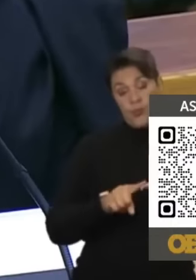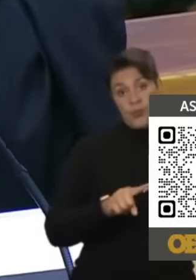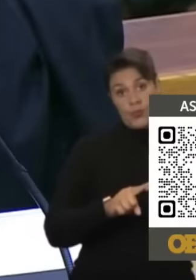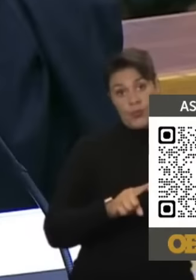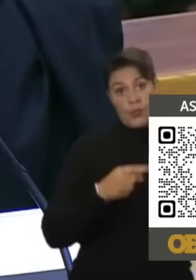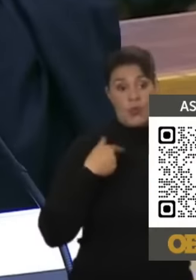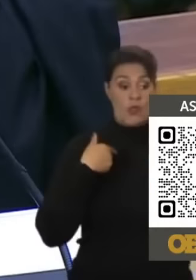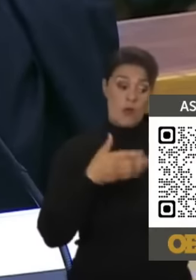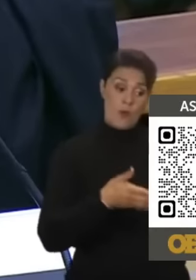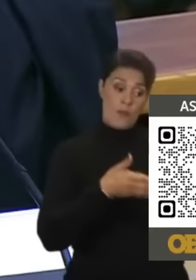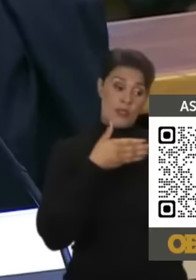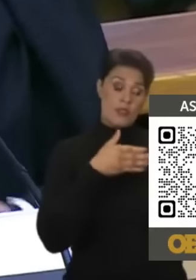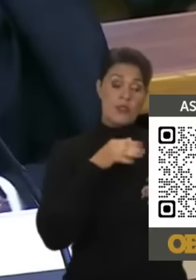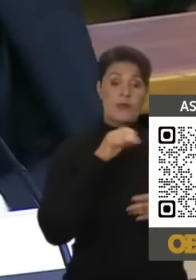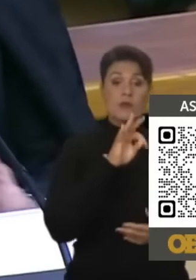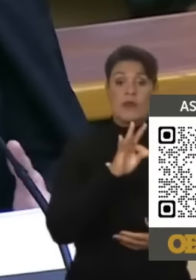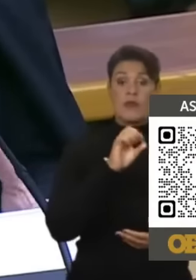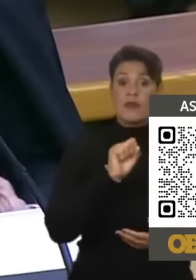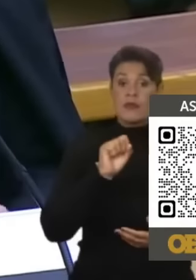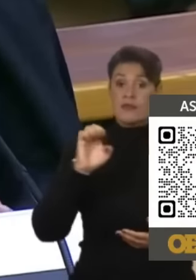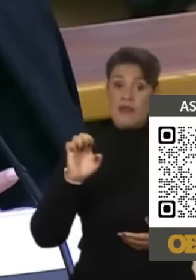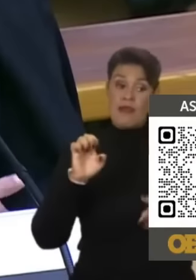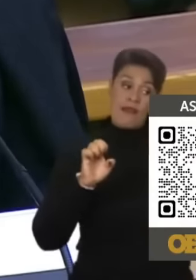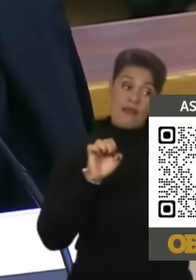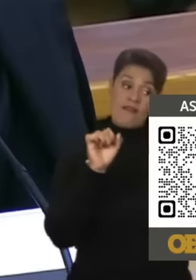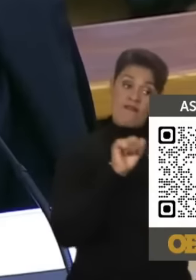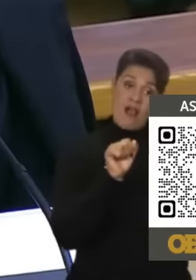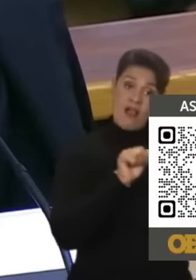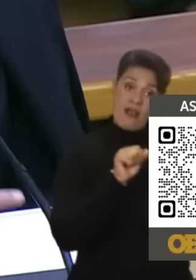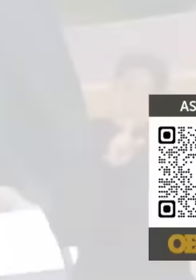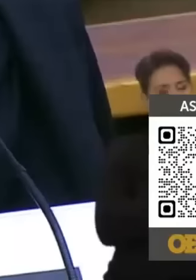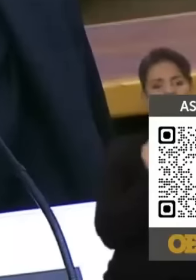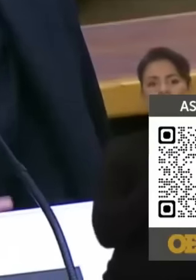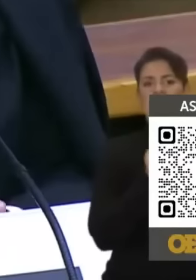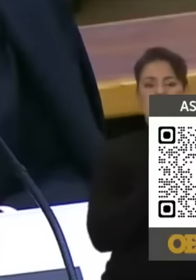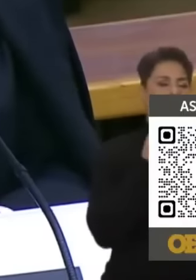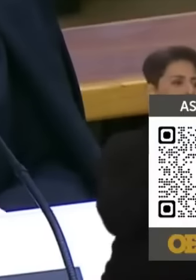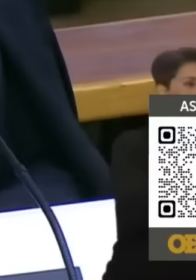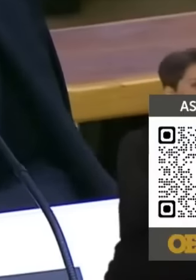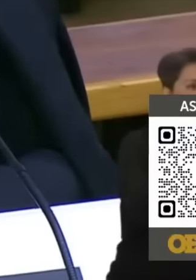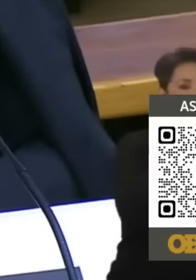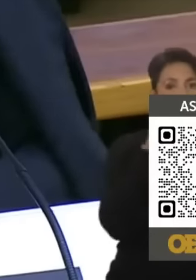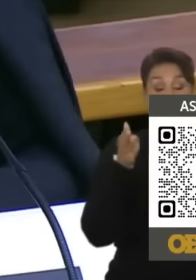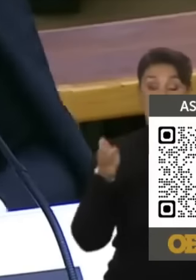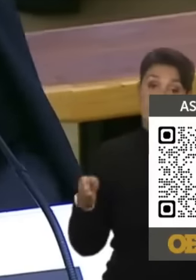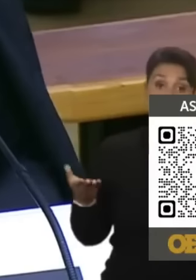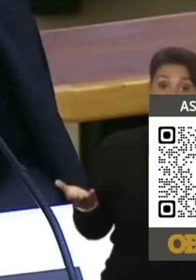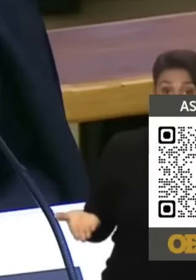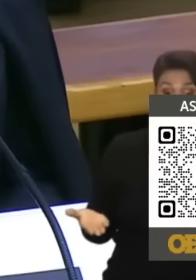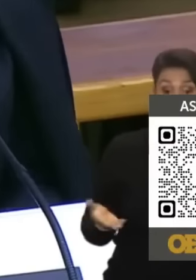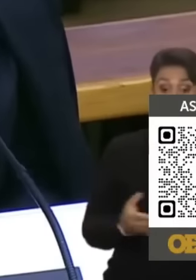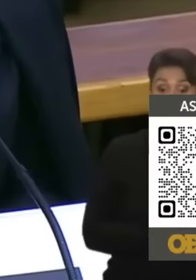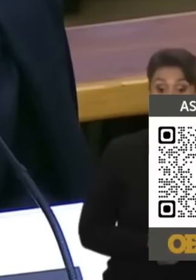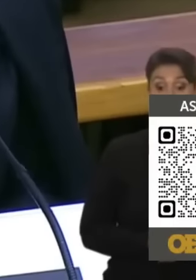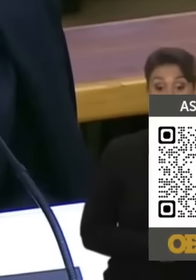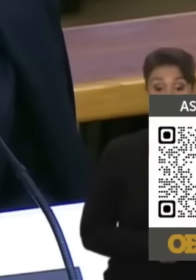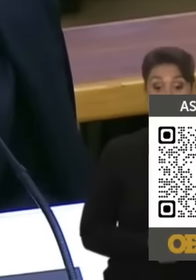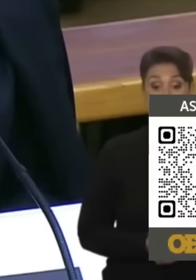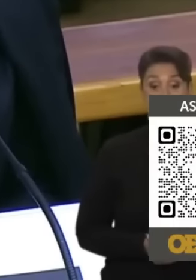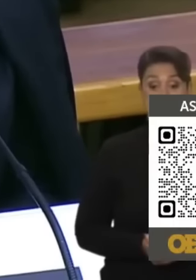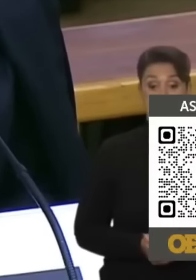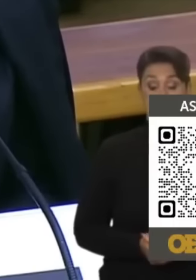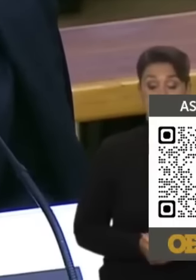Tribunal Superior Eleitoral para que ele fornecesse os relatórios e obviamente foi dito eh